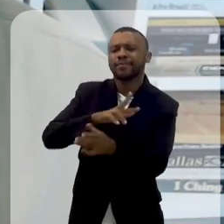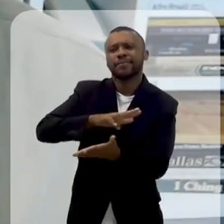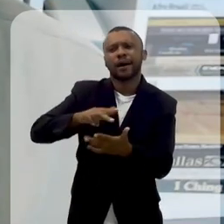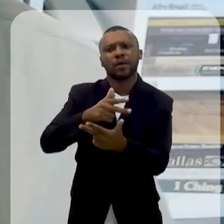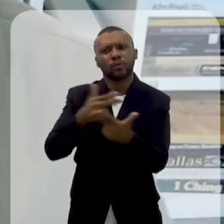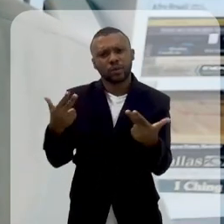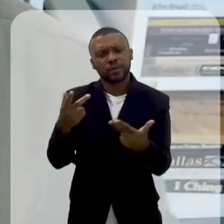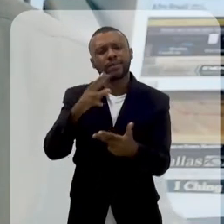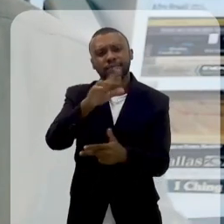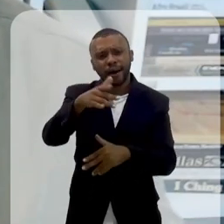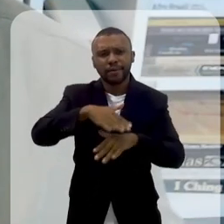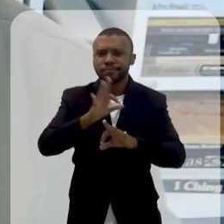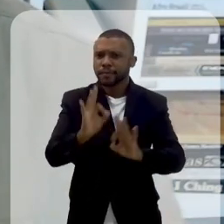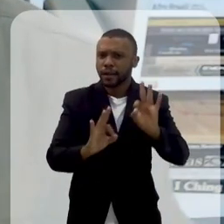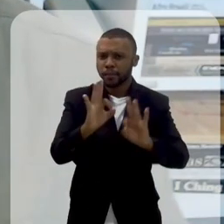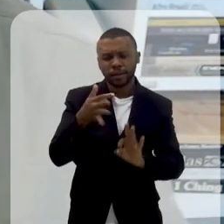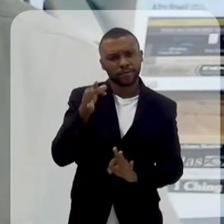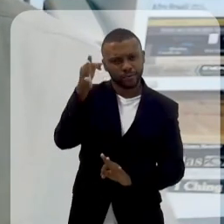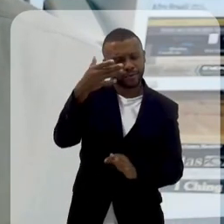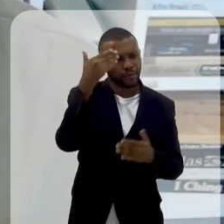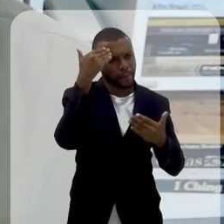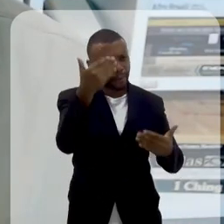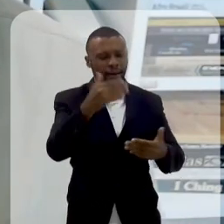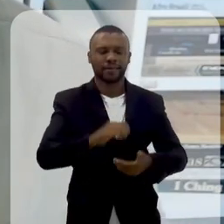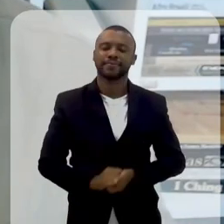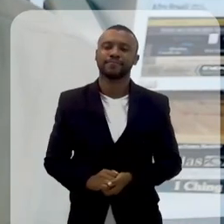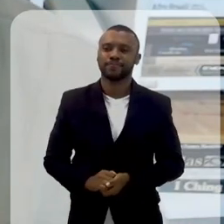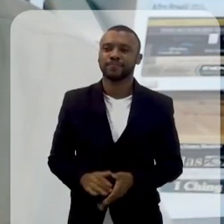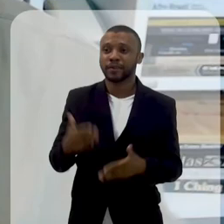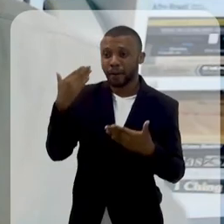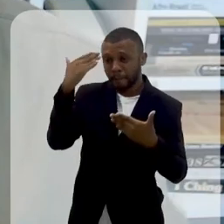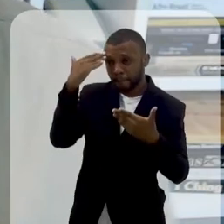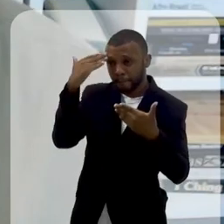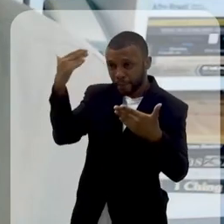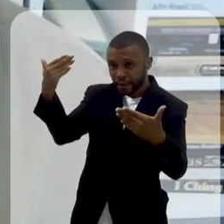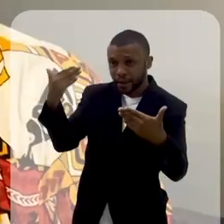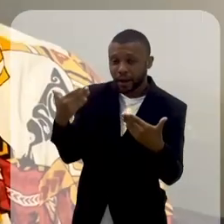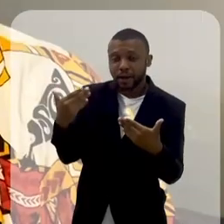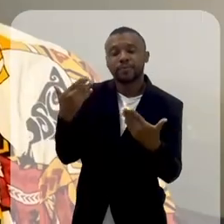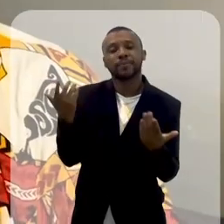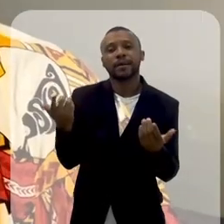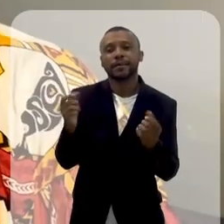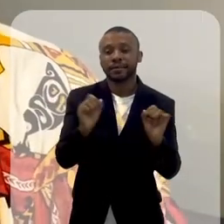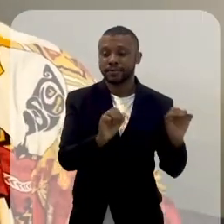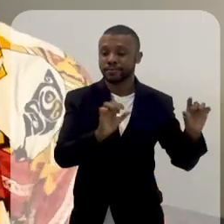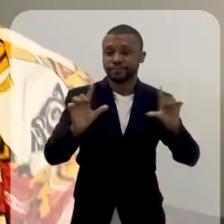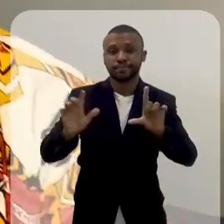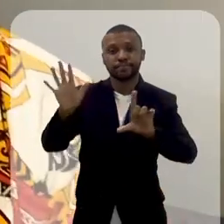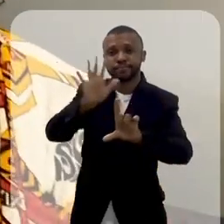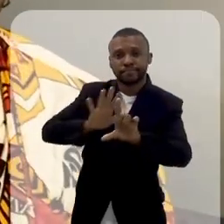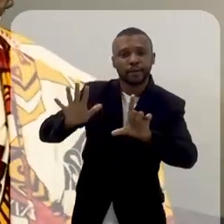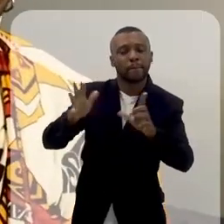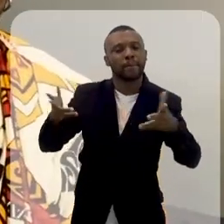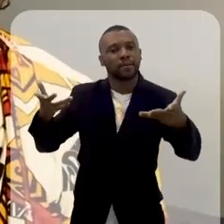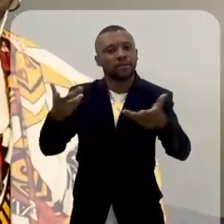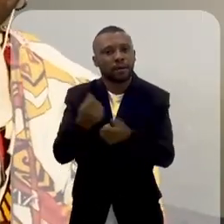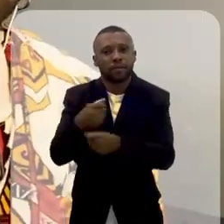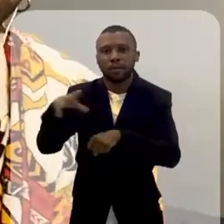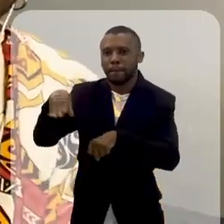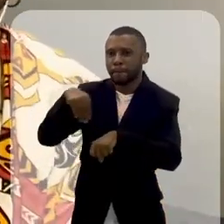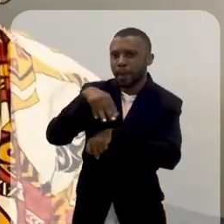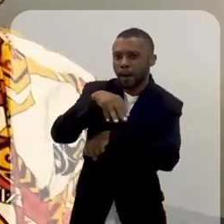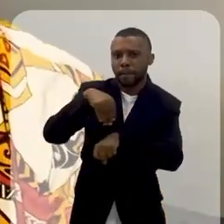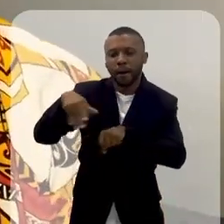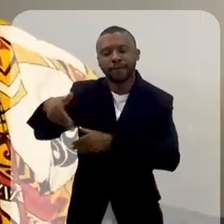adiante sobre uma série de coisas que você ainda vai fazer. Obrigado. Muito obrigado eu por essa